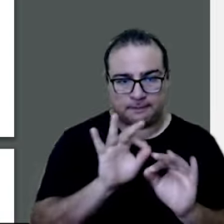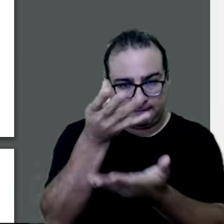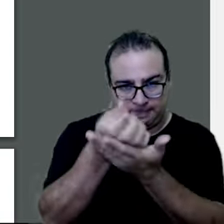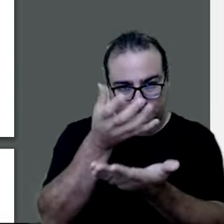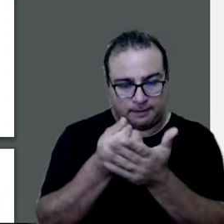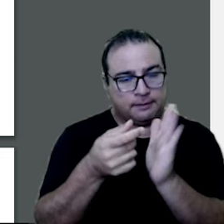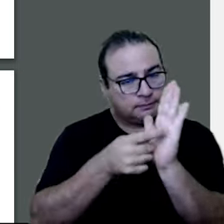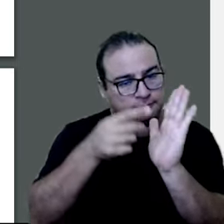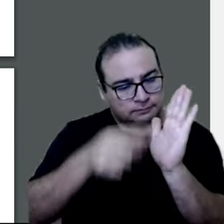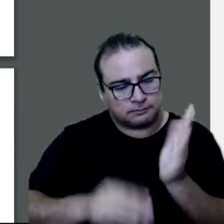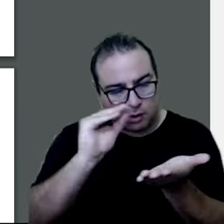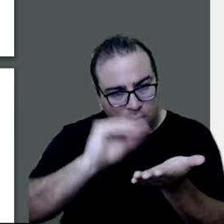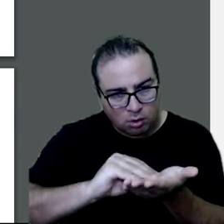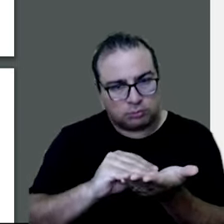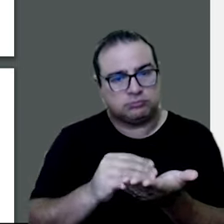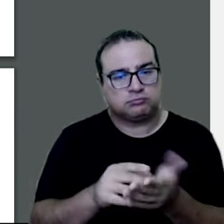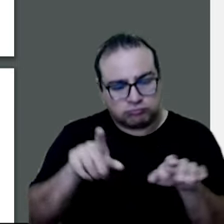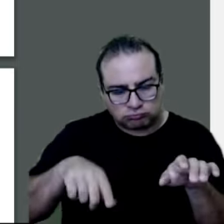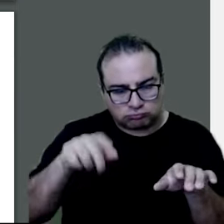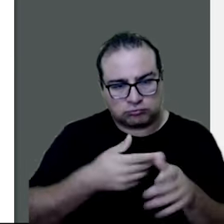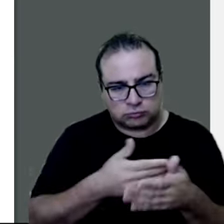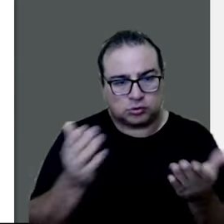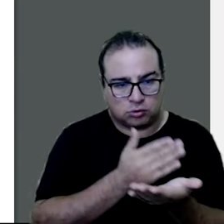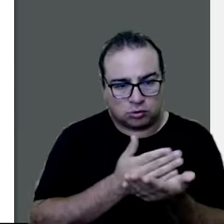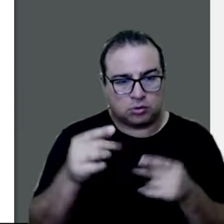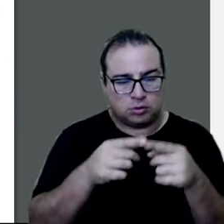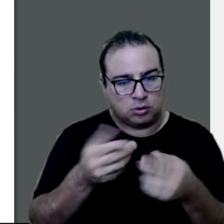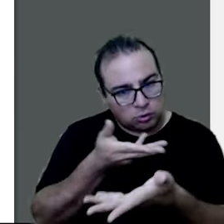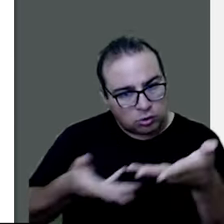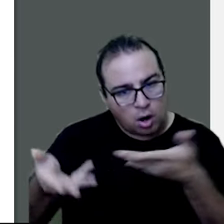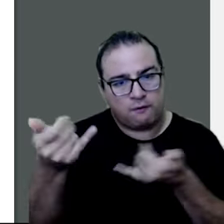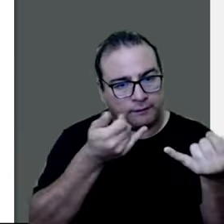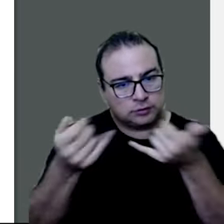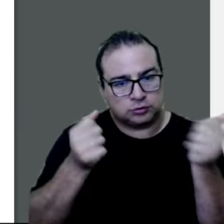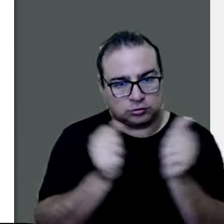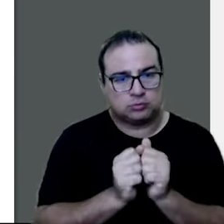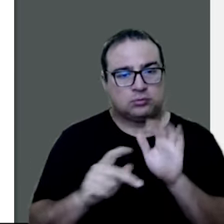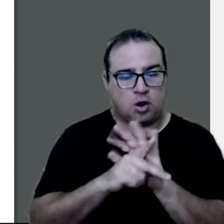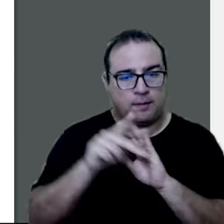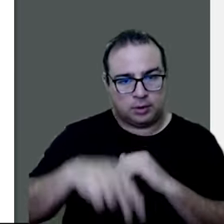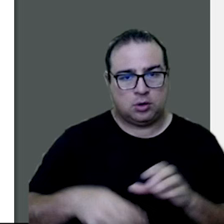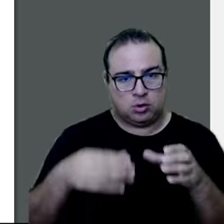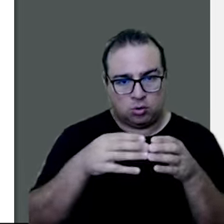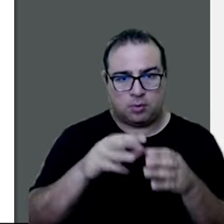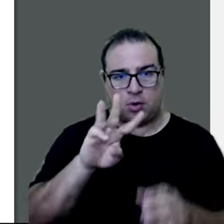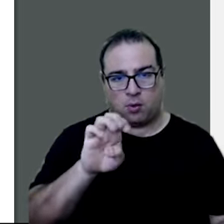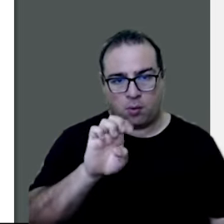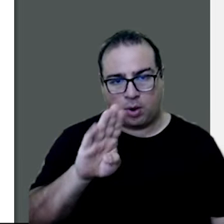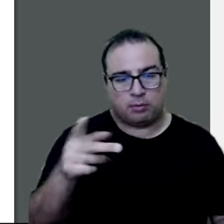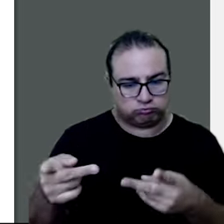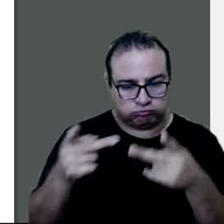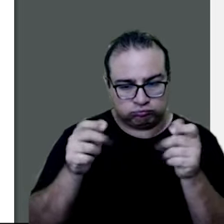download do arquivo depois faz a instalação aí é liberado um Firewall que é uma troca de informações do nosso emissor web